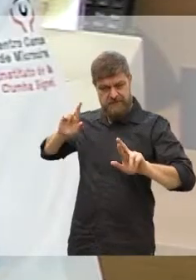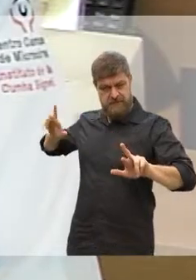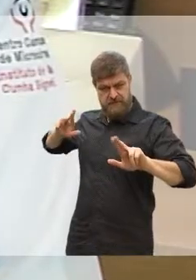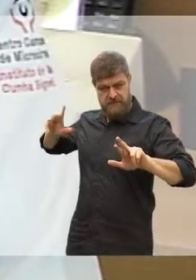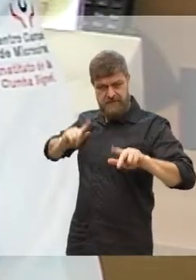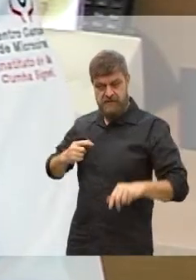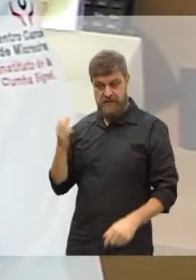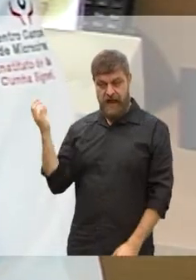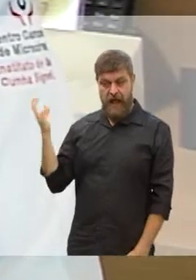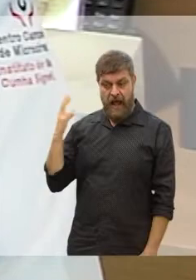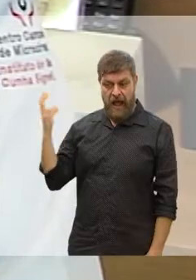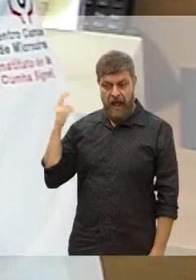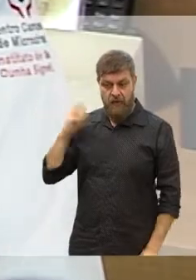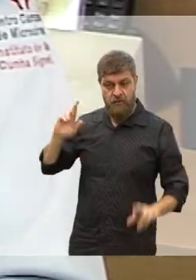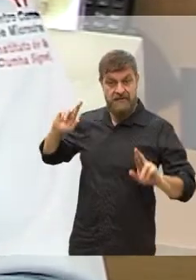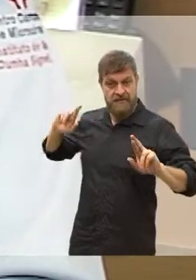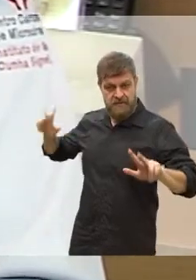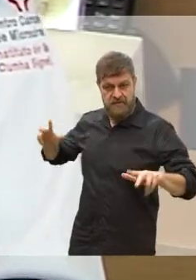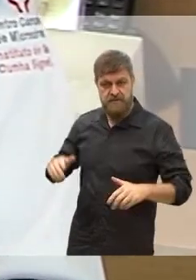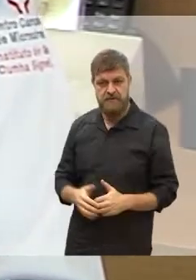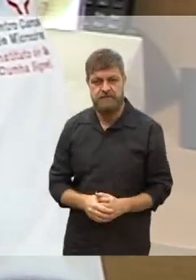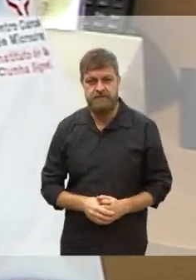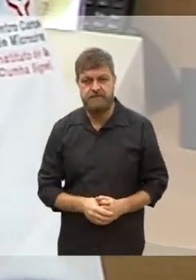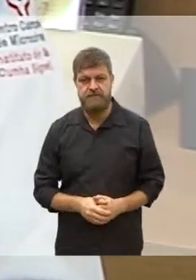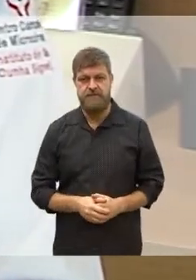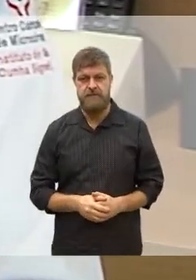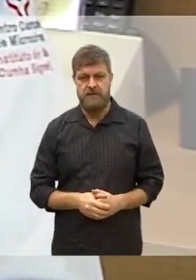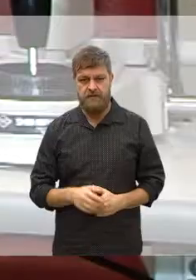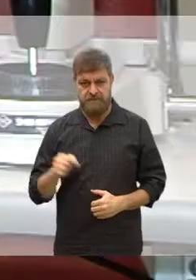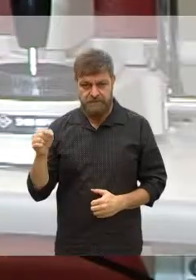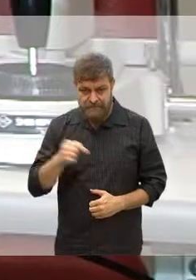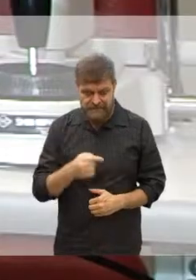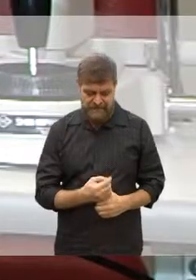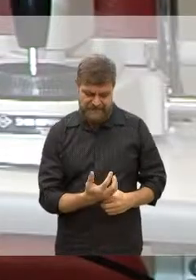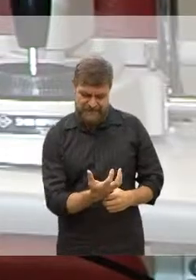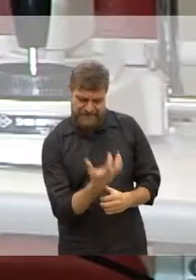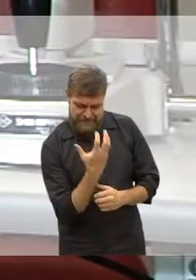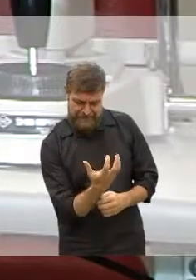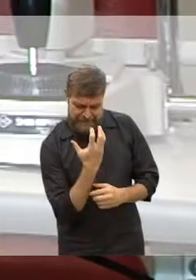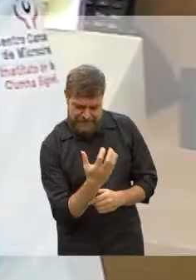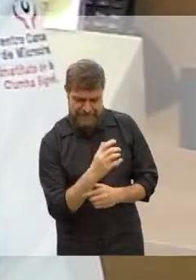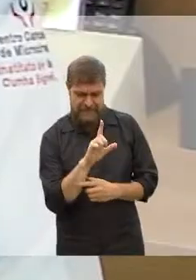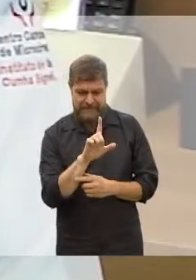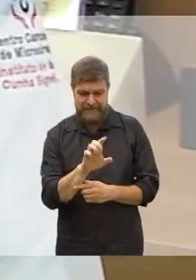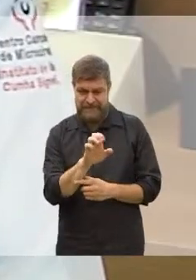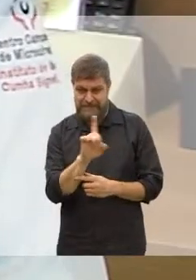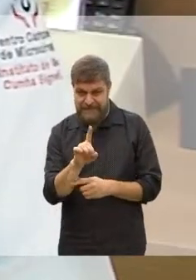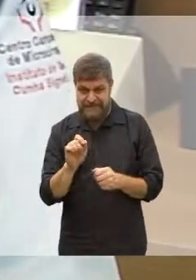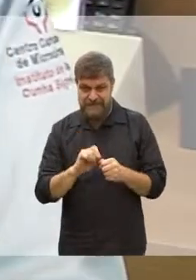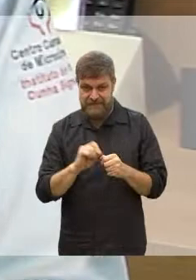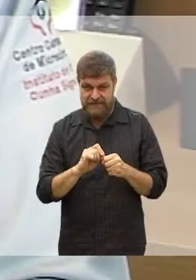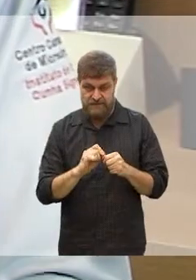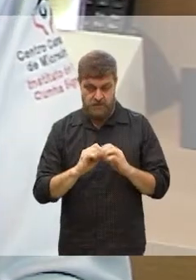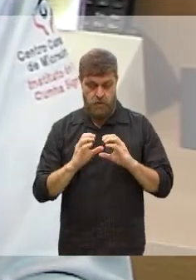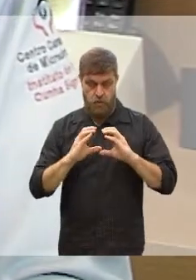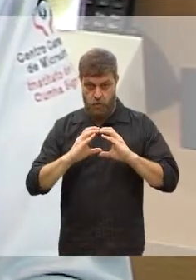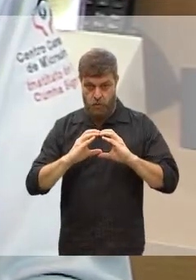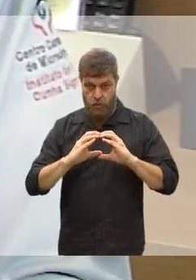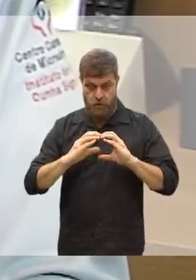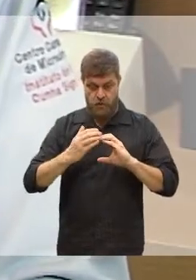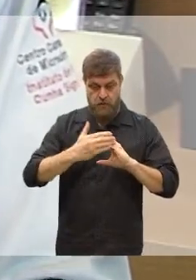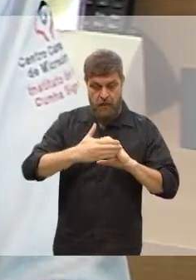tem emissão catódica. Esses raios de luz LED, eles causam danos desde a superfície ocular,